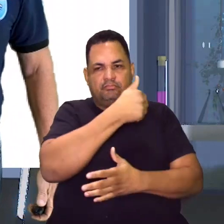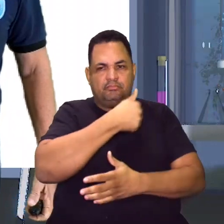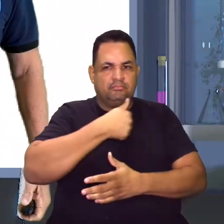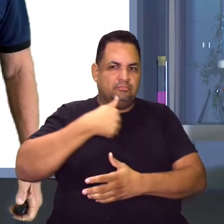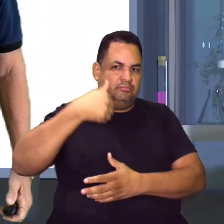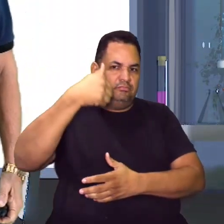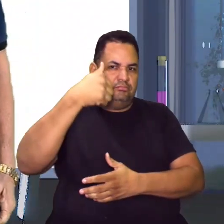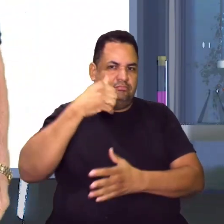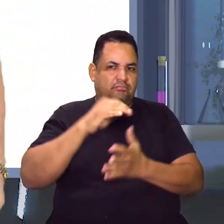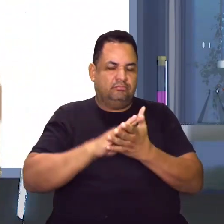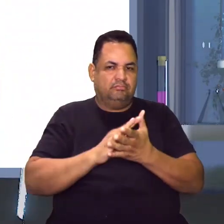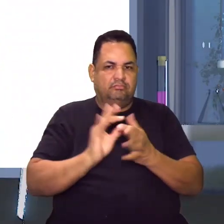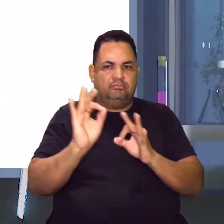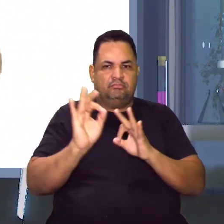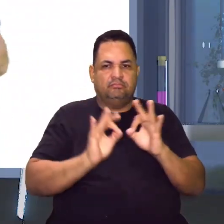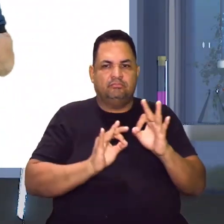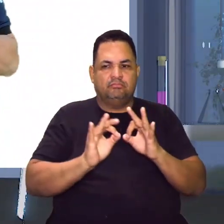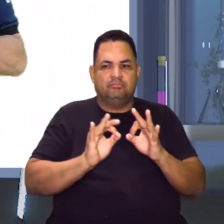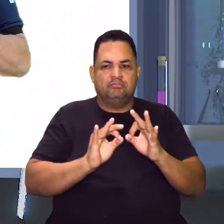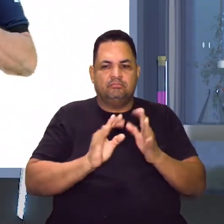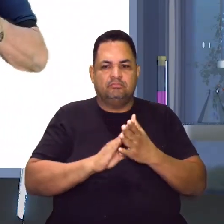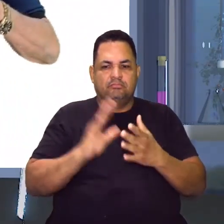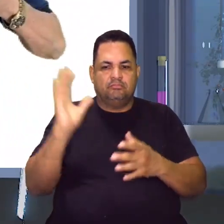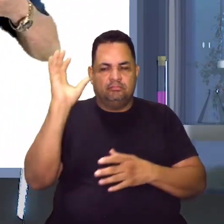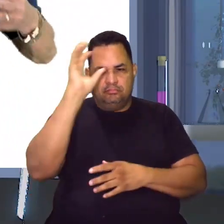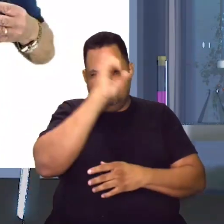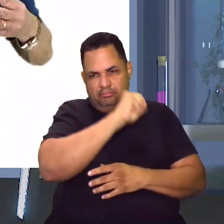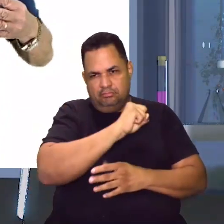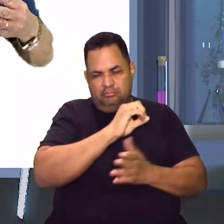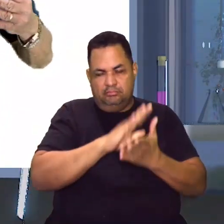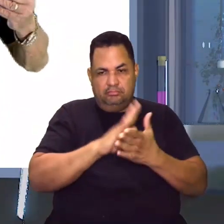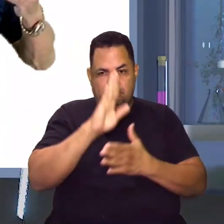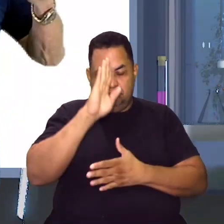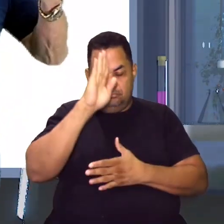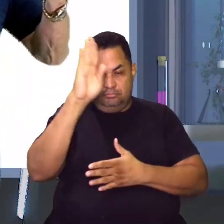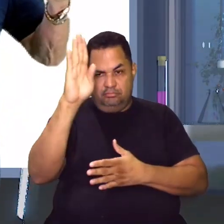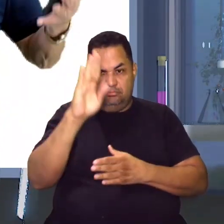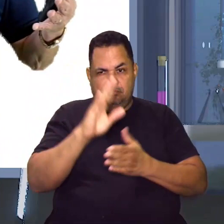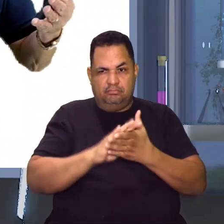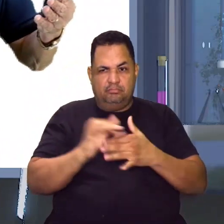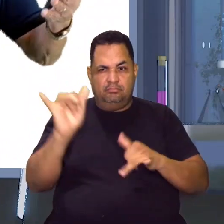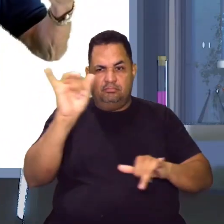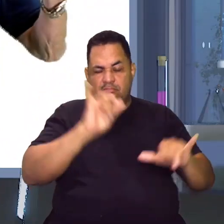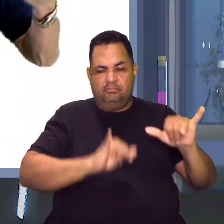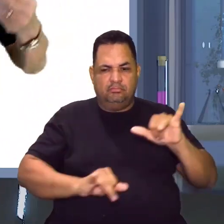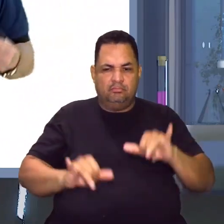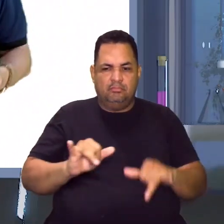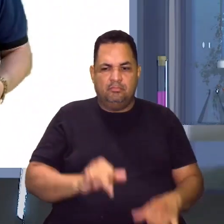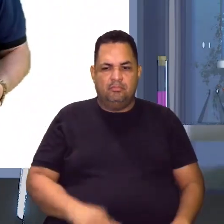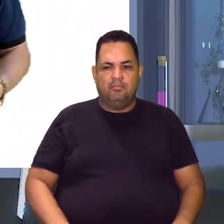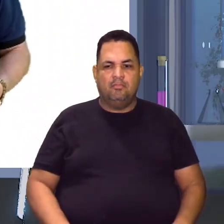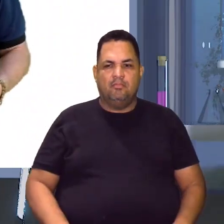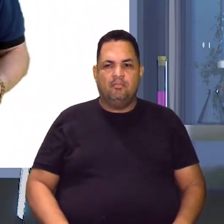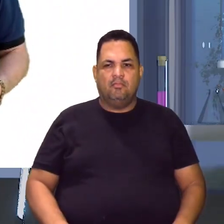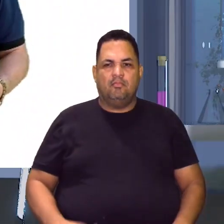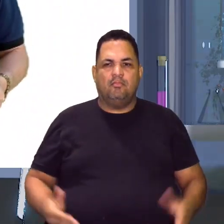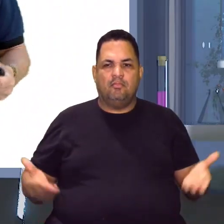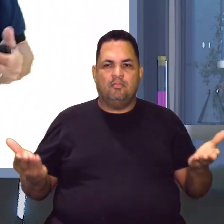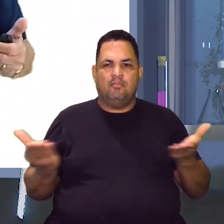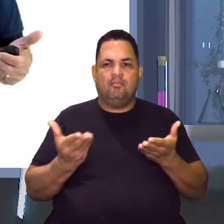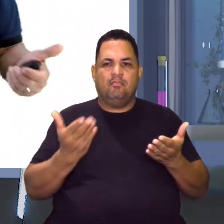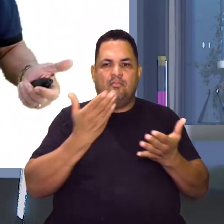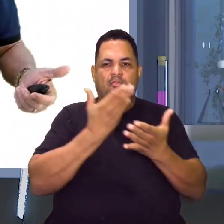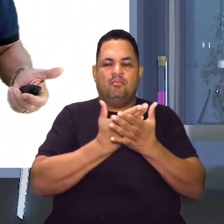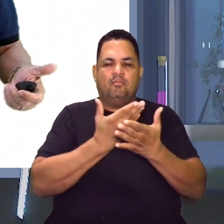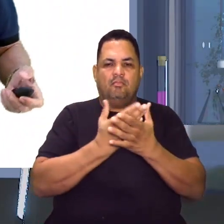melhorar, prestar atenção e aprender principalmente química. E hoje, nessa